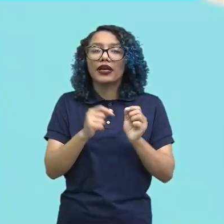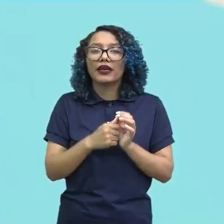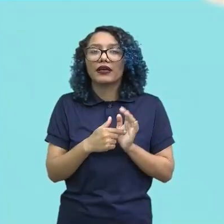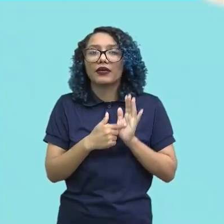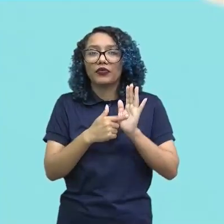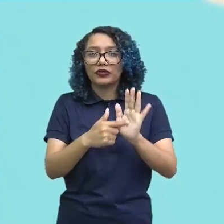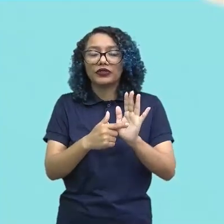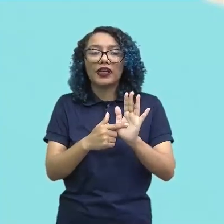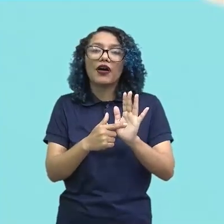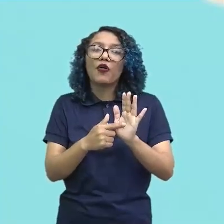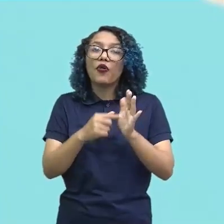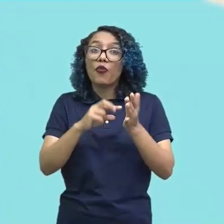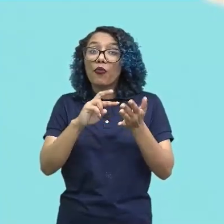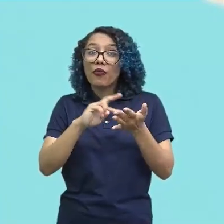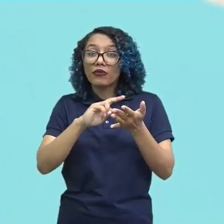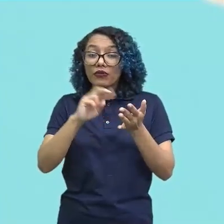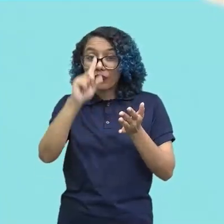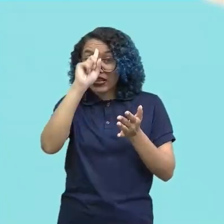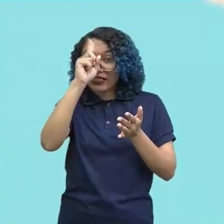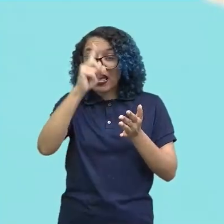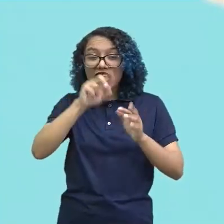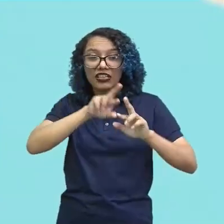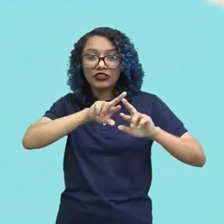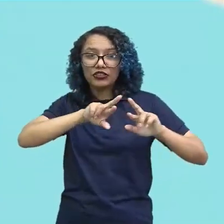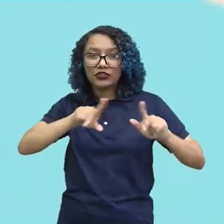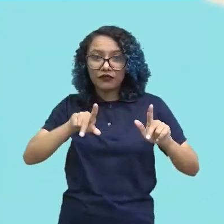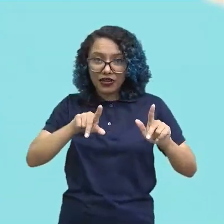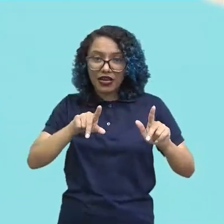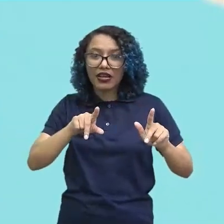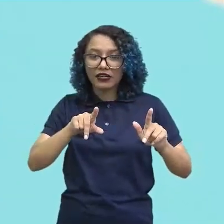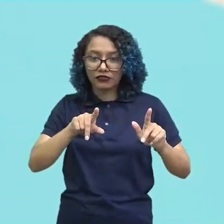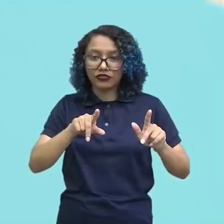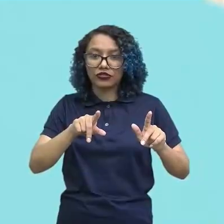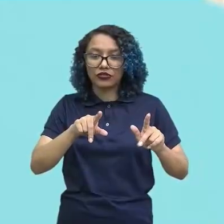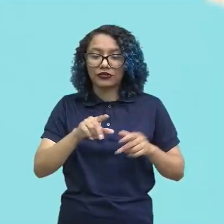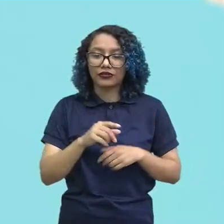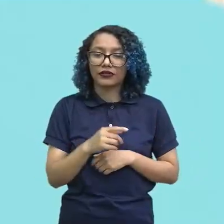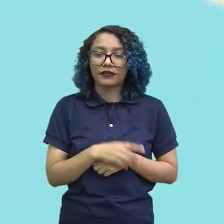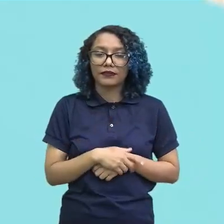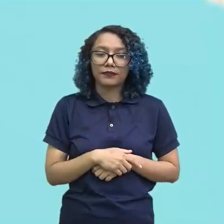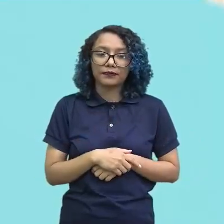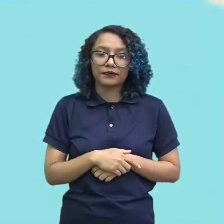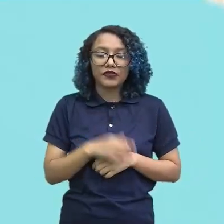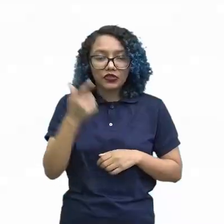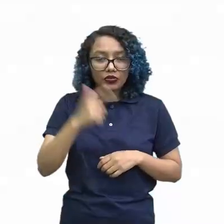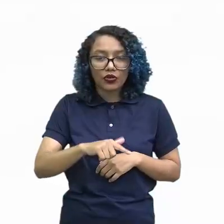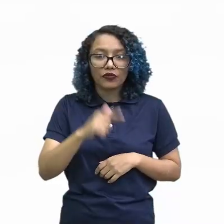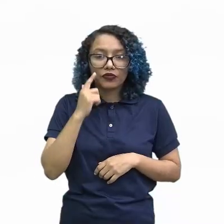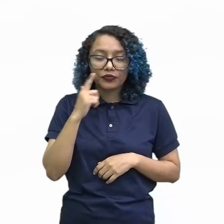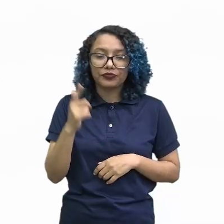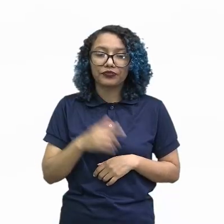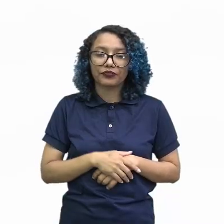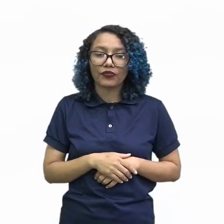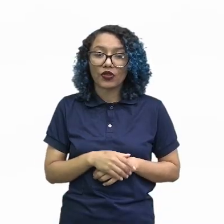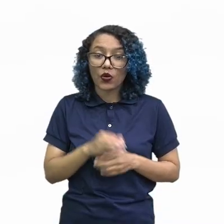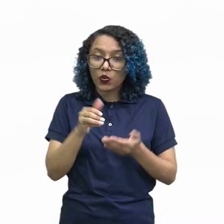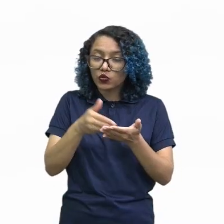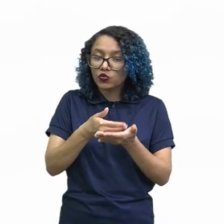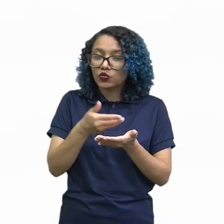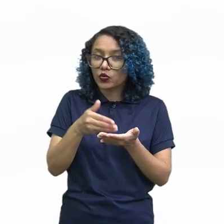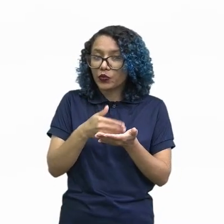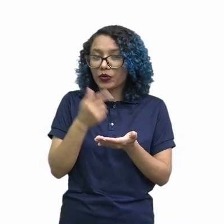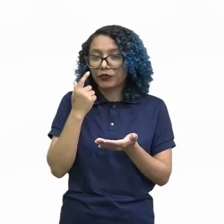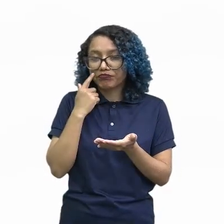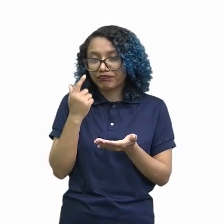completamente diferente do que se está afirmando lá no enunciado. Colocando ele mais uma vez aí, a sopa estava